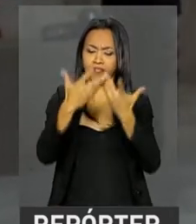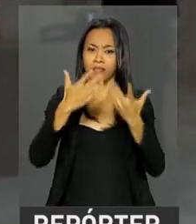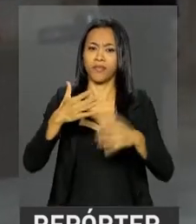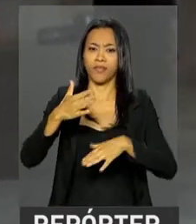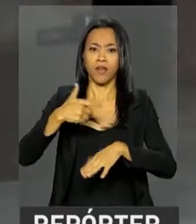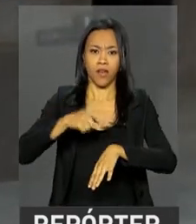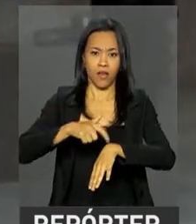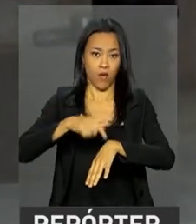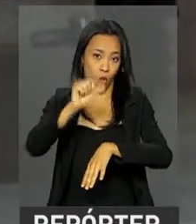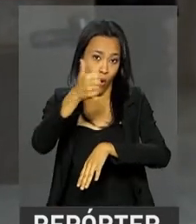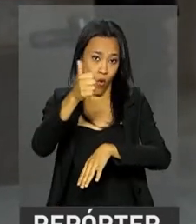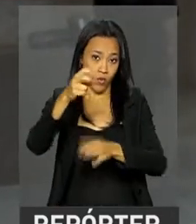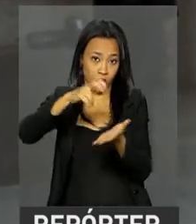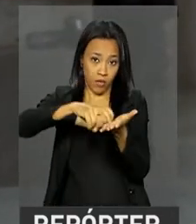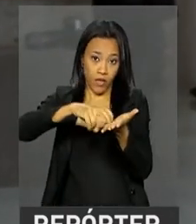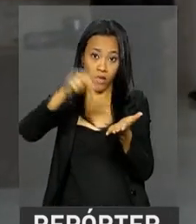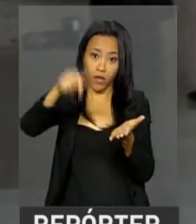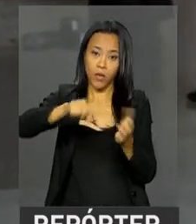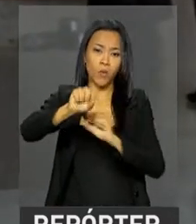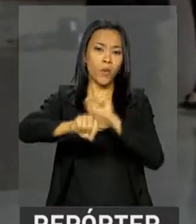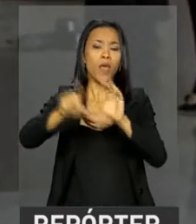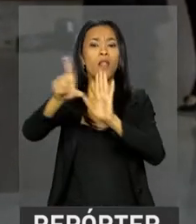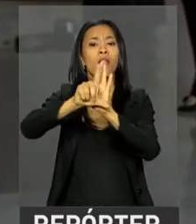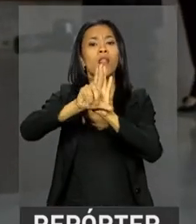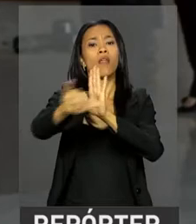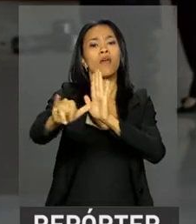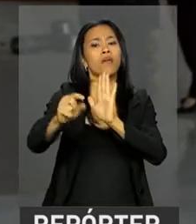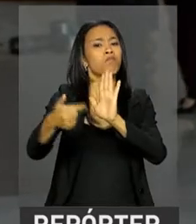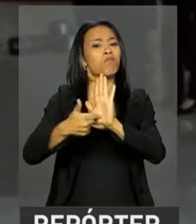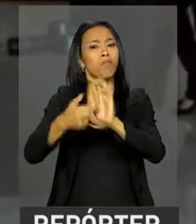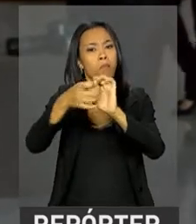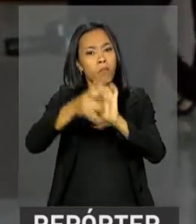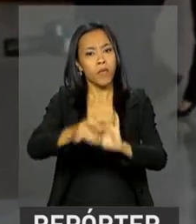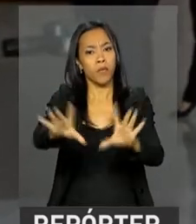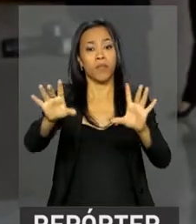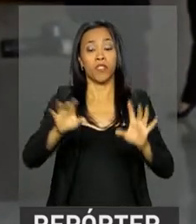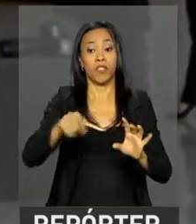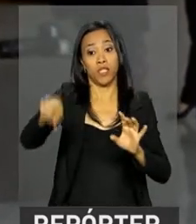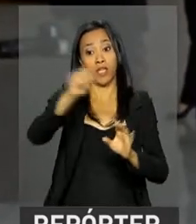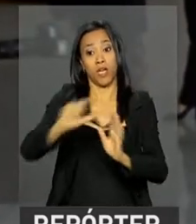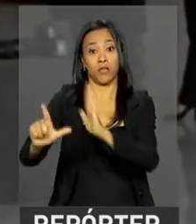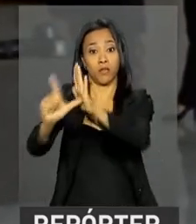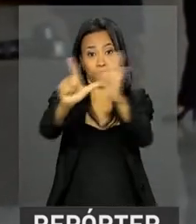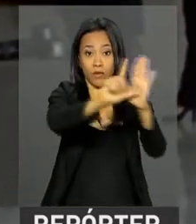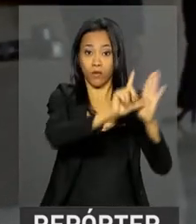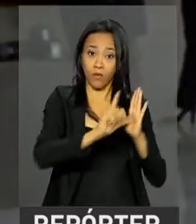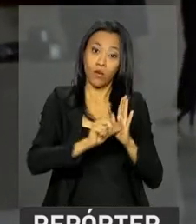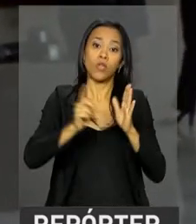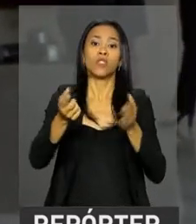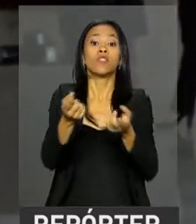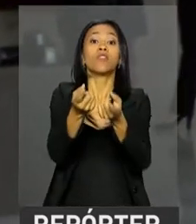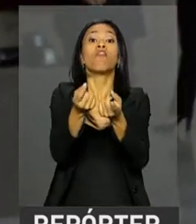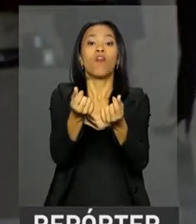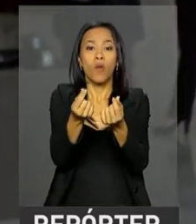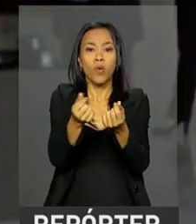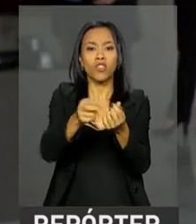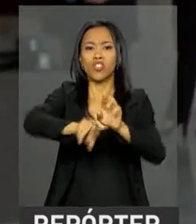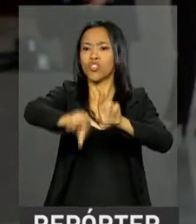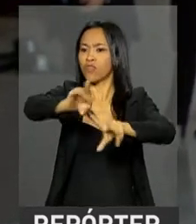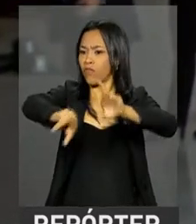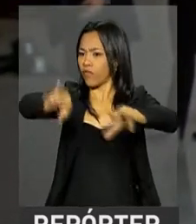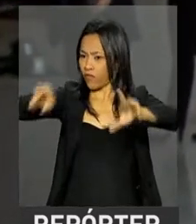horas da manhã, essa lei que permite, que autoriza que os comerciantes ofereçam preços diferenciados